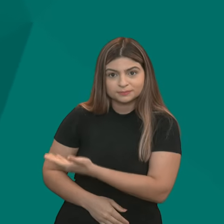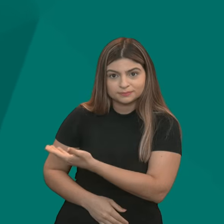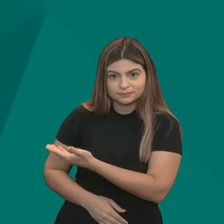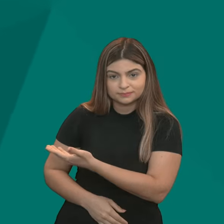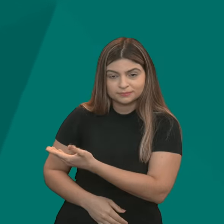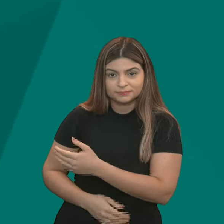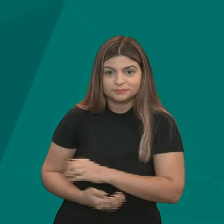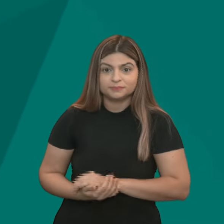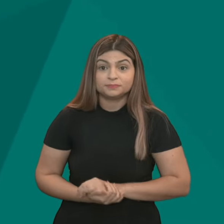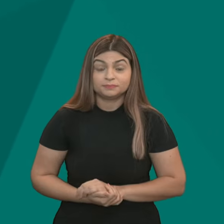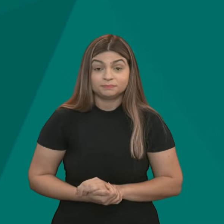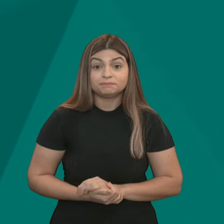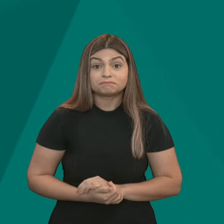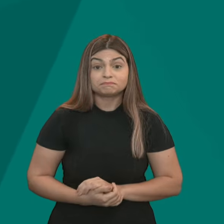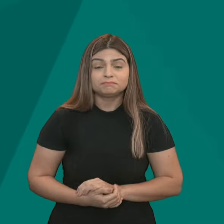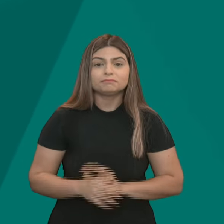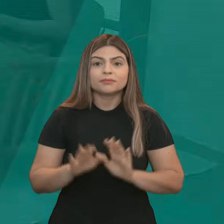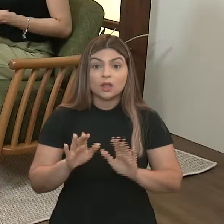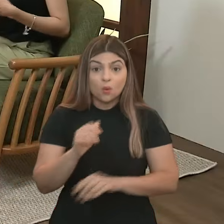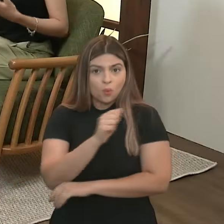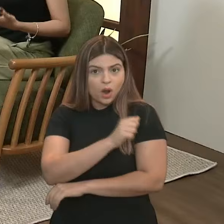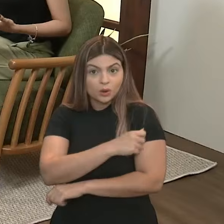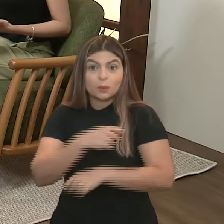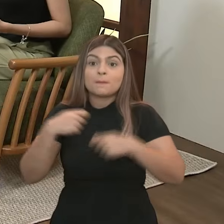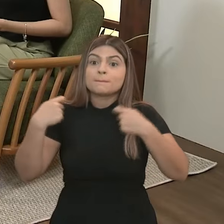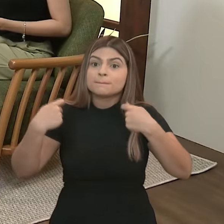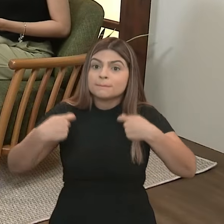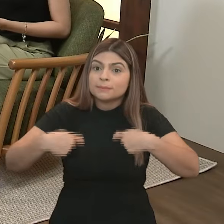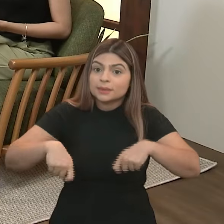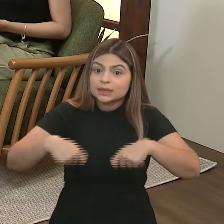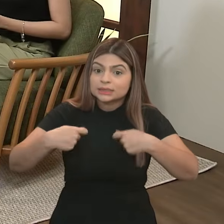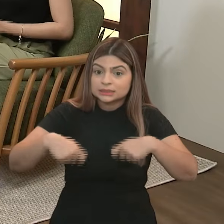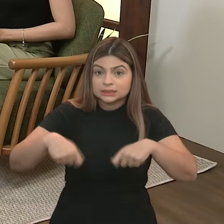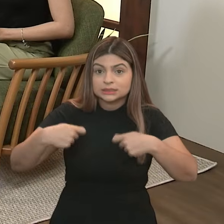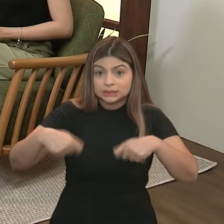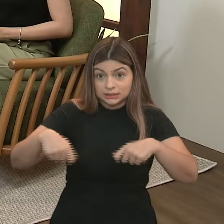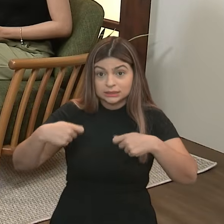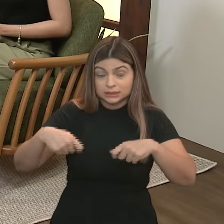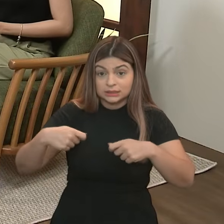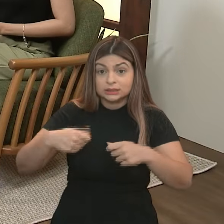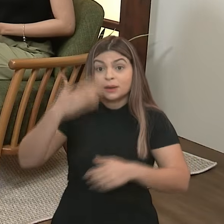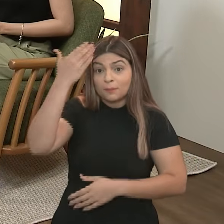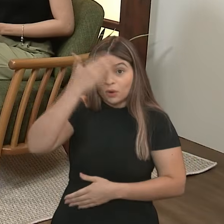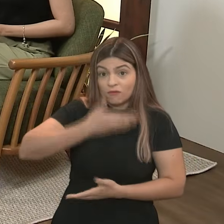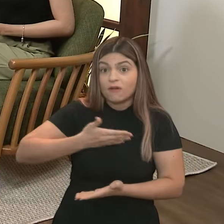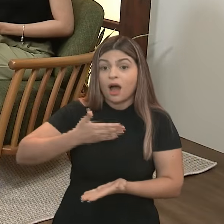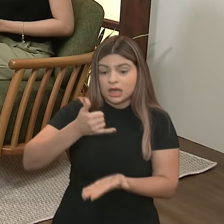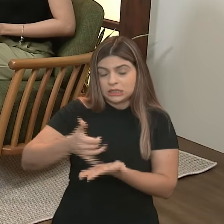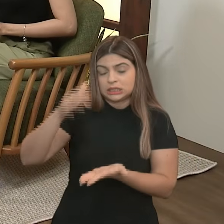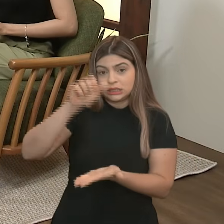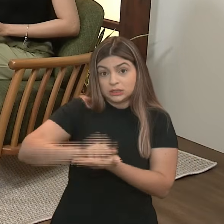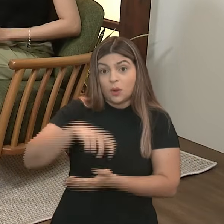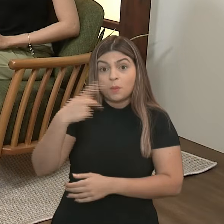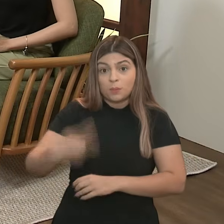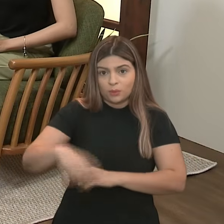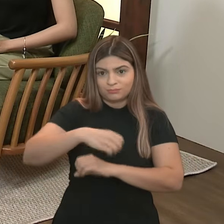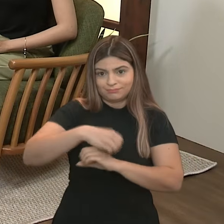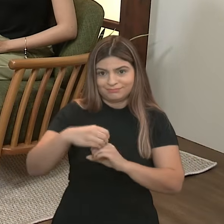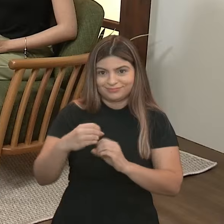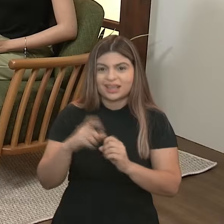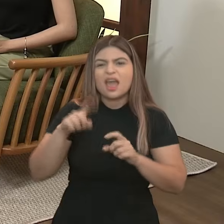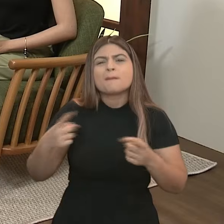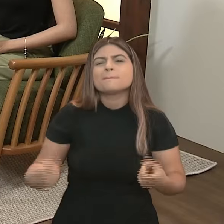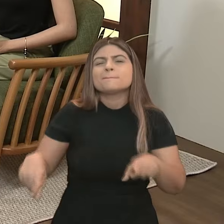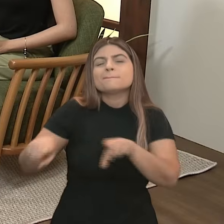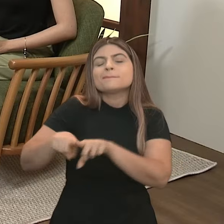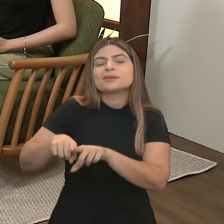idiomassemfronteiras.sri.ufg.br. E nesse caso, Cássio, os estudantes precisam confirmar, que fazem parte da UFG, já que a universidade é parceira do projeto. Muito